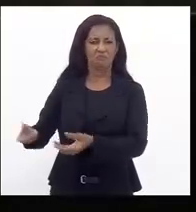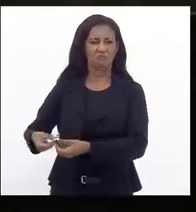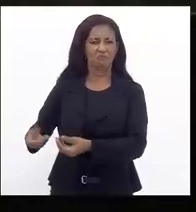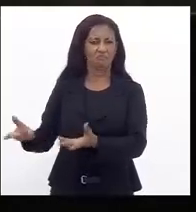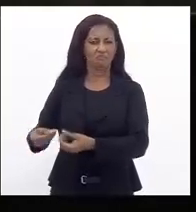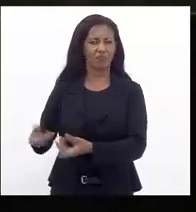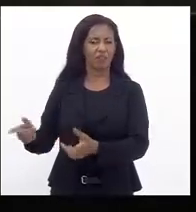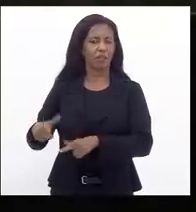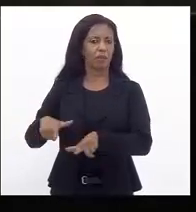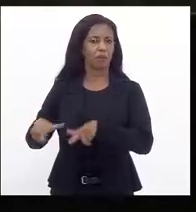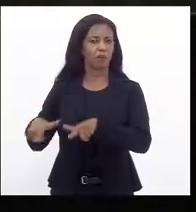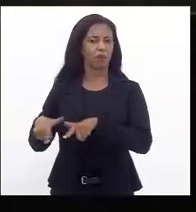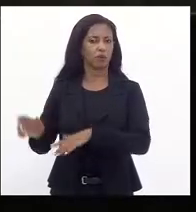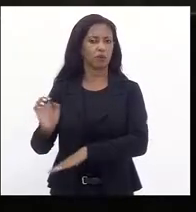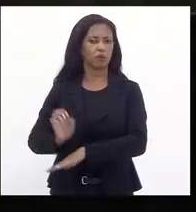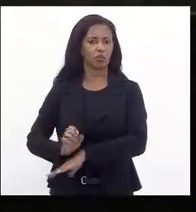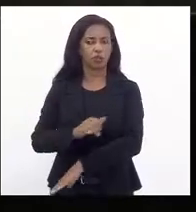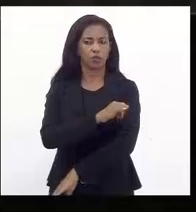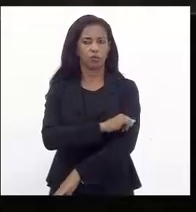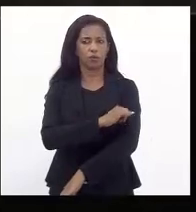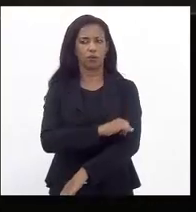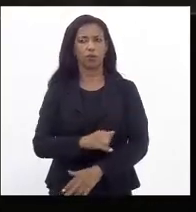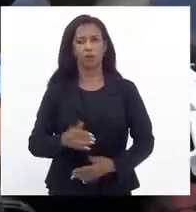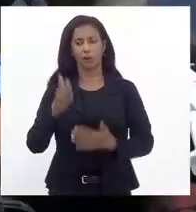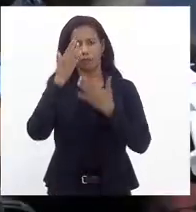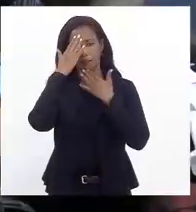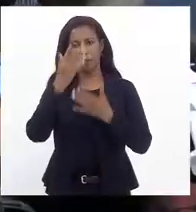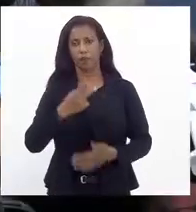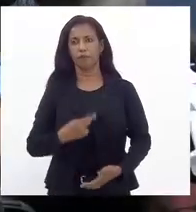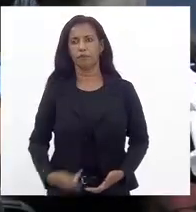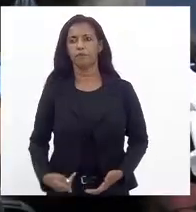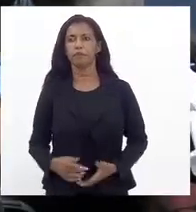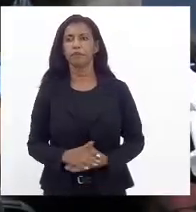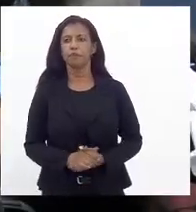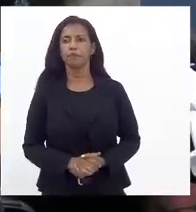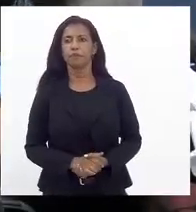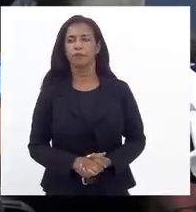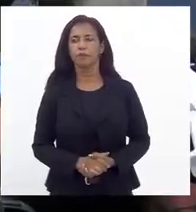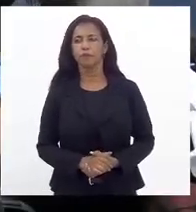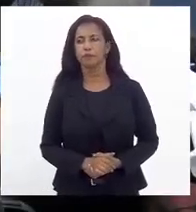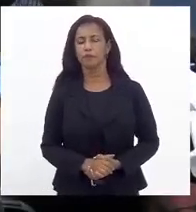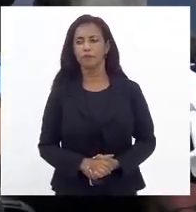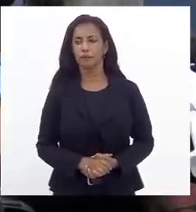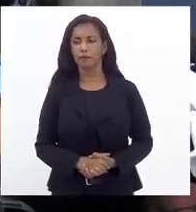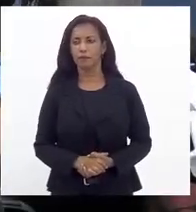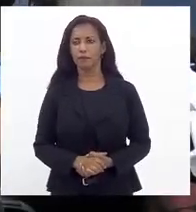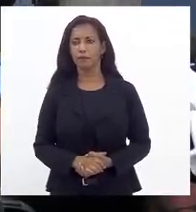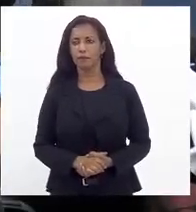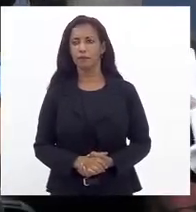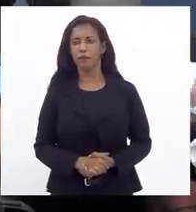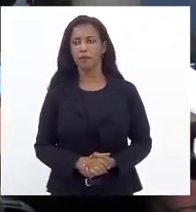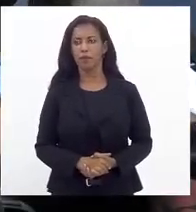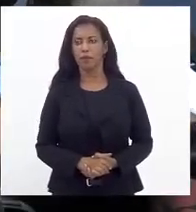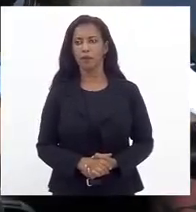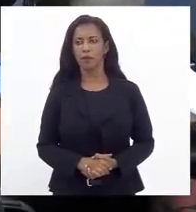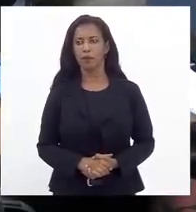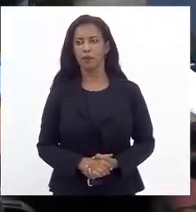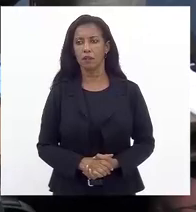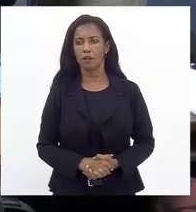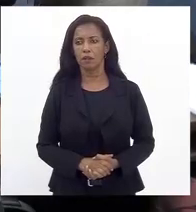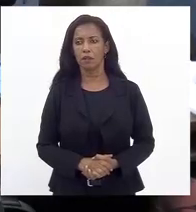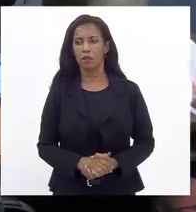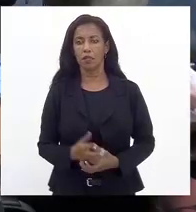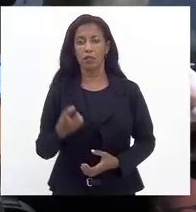para os servidores do Estado do Rio de Janeiro Obrigado presidência Eu pediria parlamentares pudesse